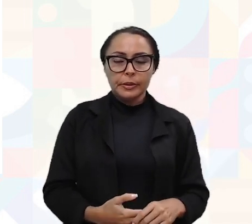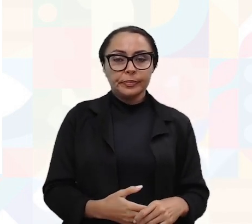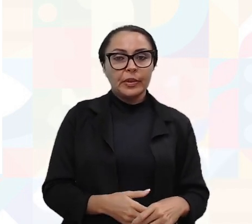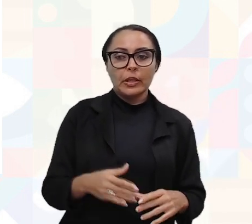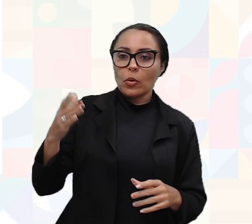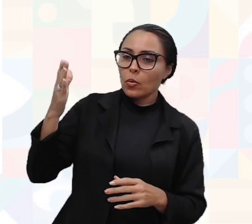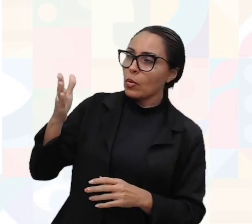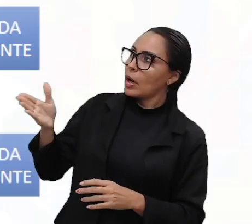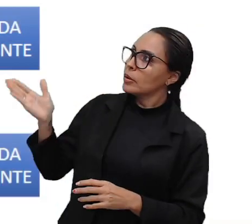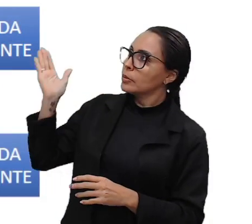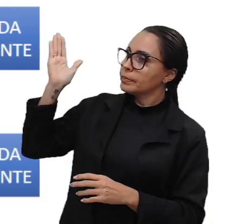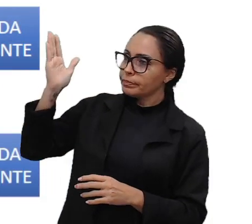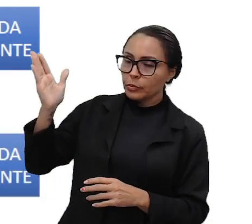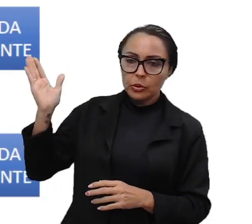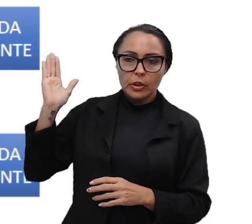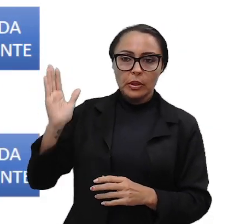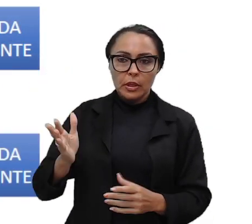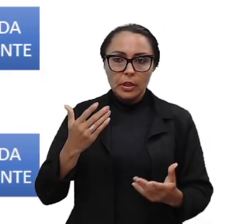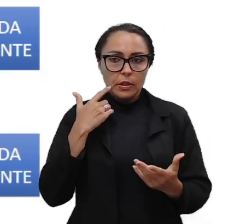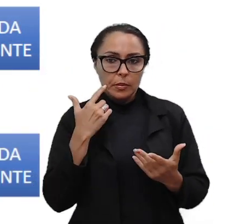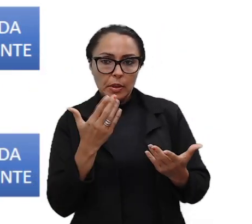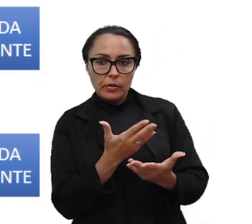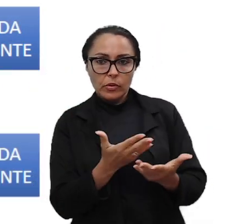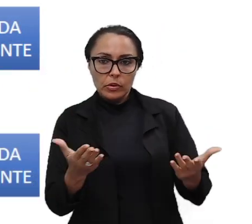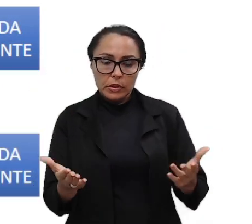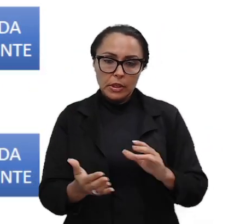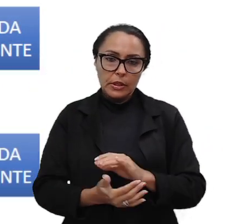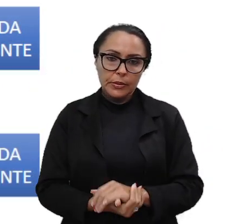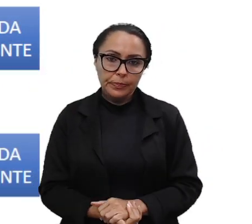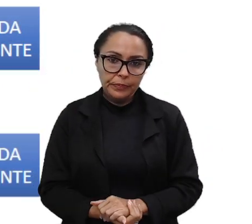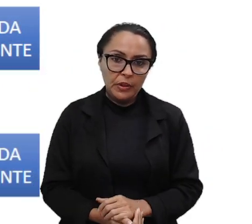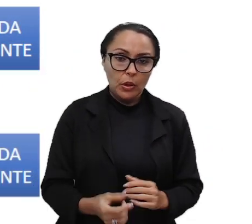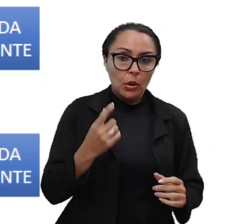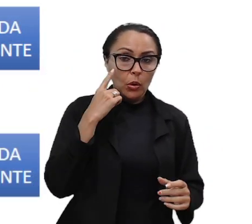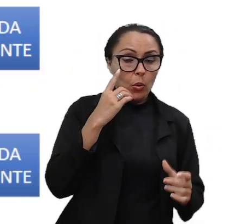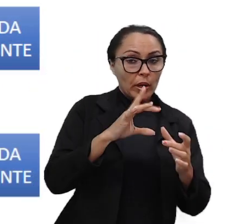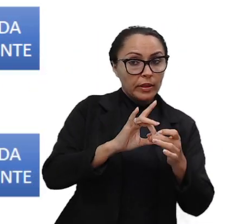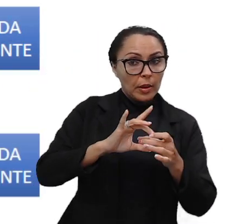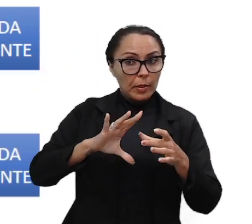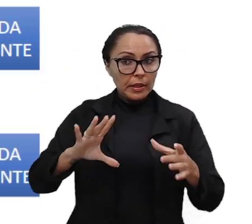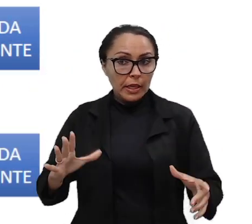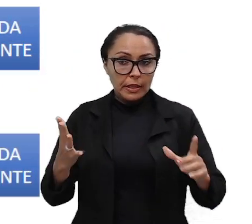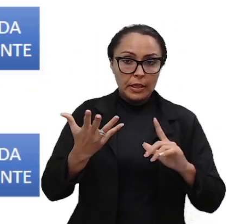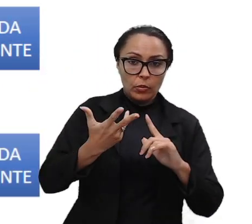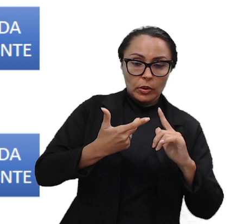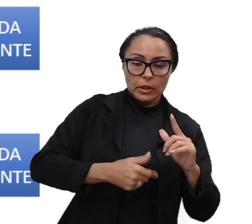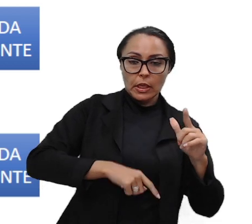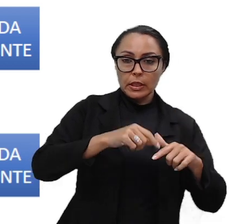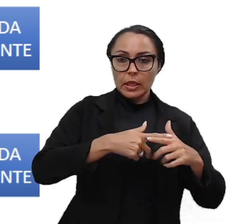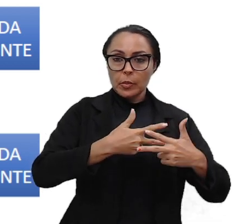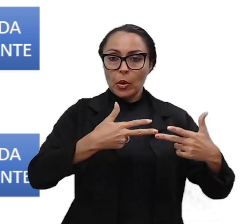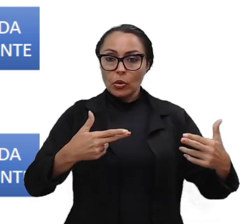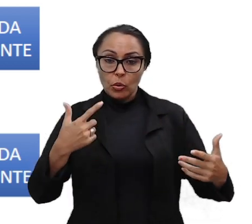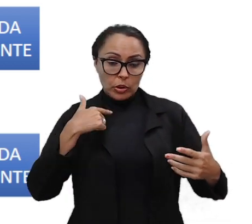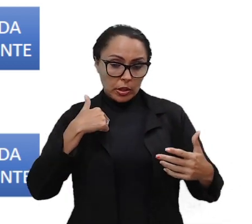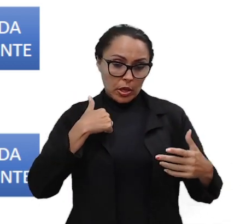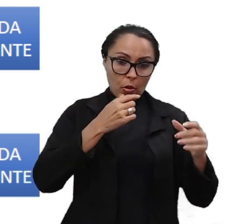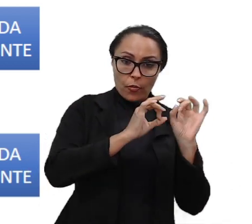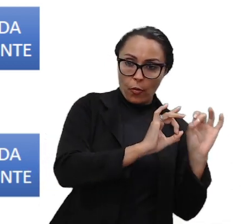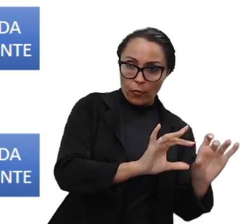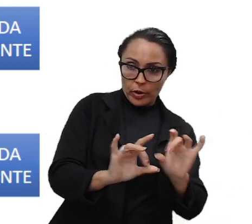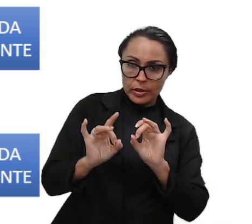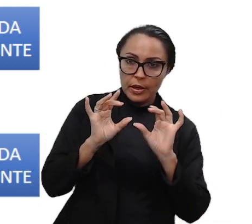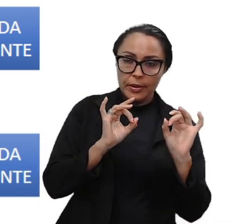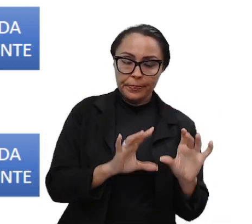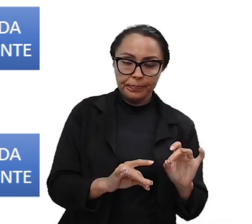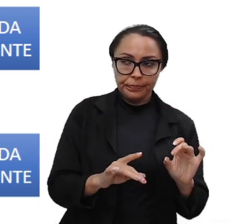que eu montei para vocês, ó, com a demanda independente, que é a quantidade de produtos que eu vou vender, né?